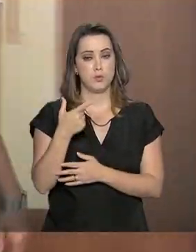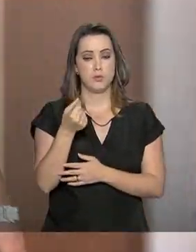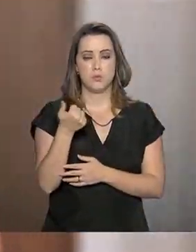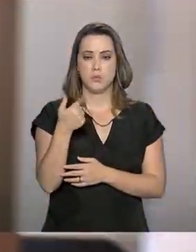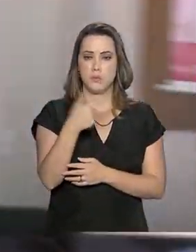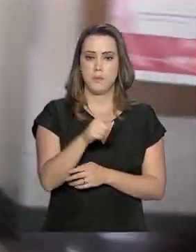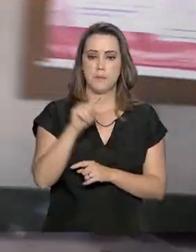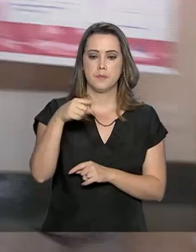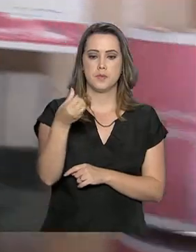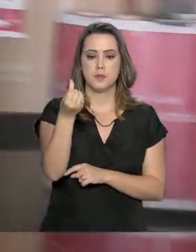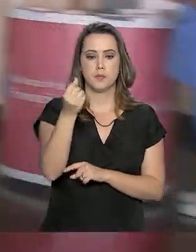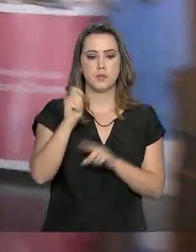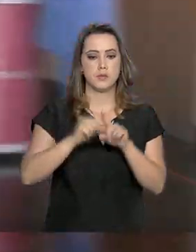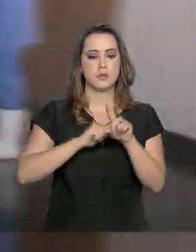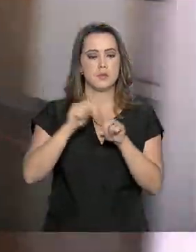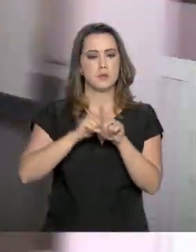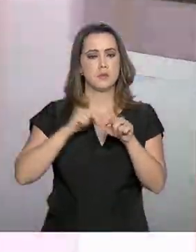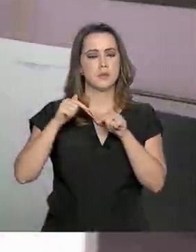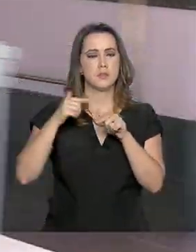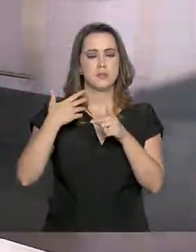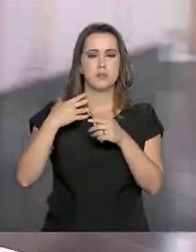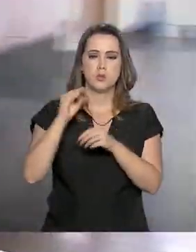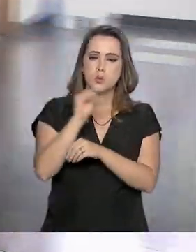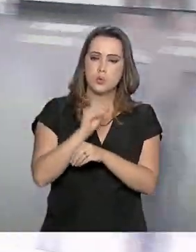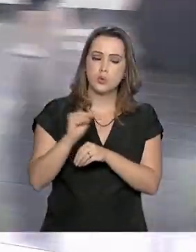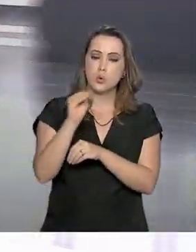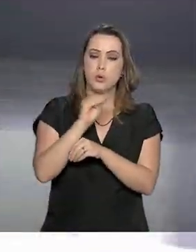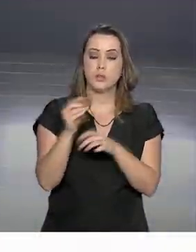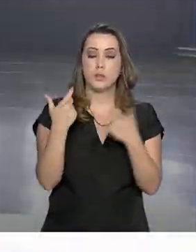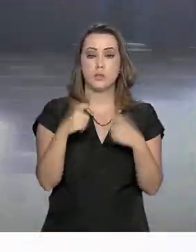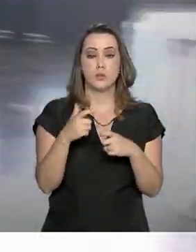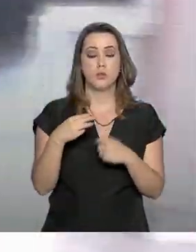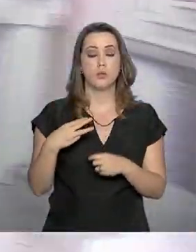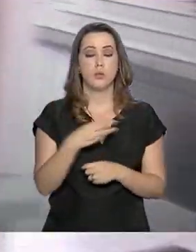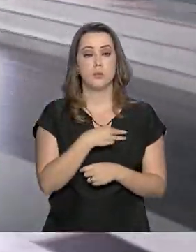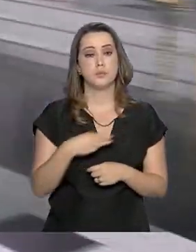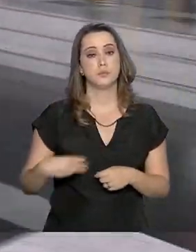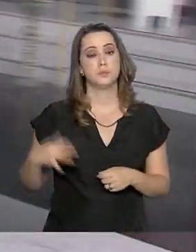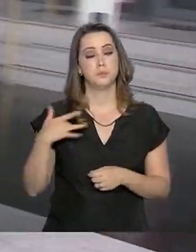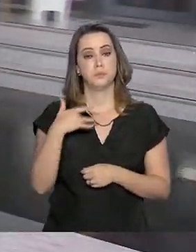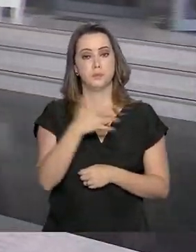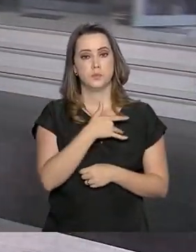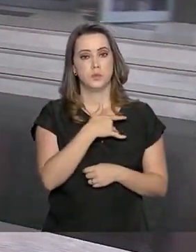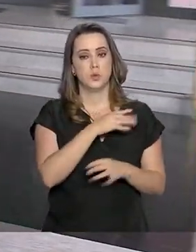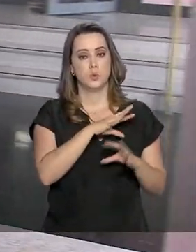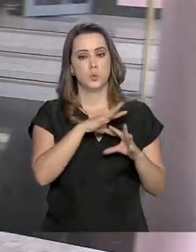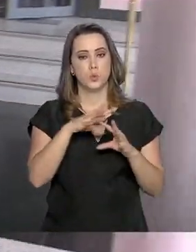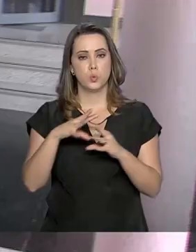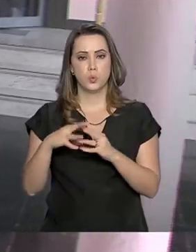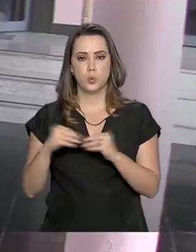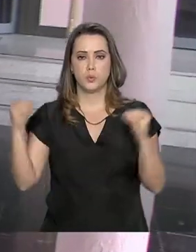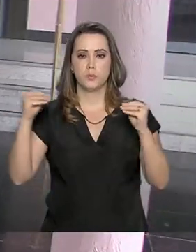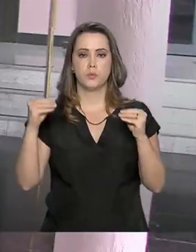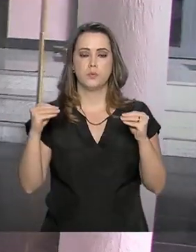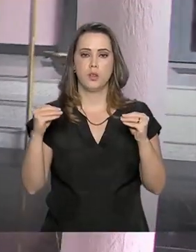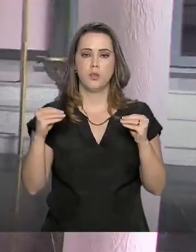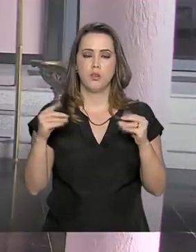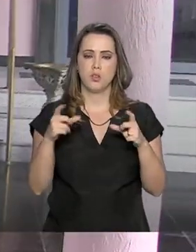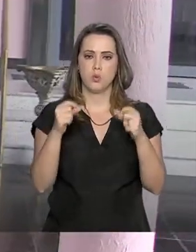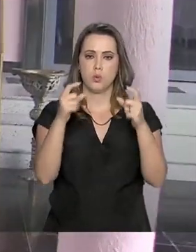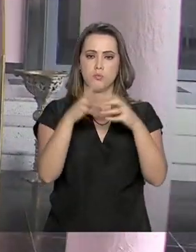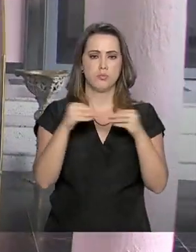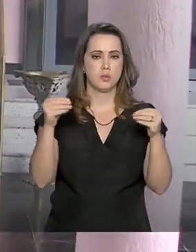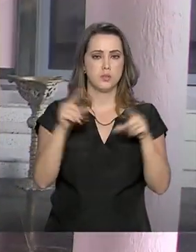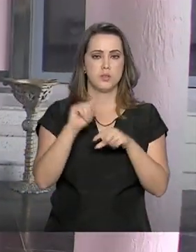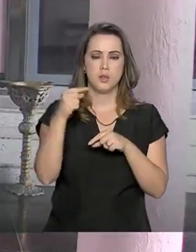depois de 6 meses de tratamento em unidades ligadas ao Ministério da Saúde. O tumor desapareceu. Depois de superar